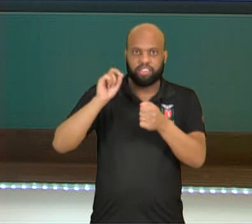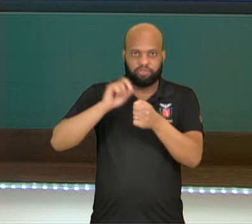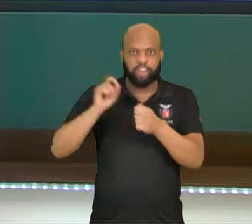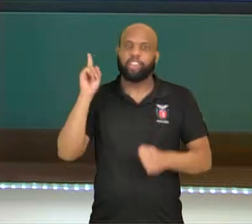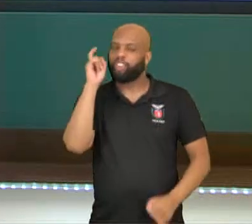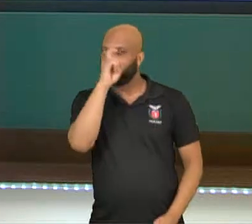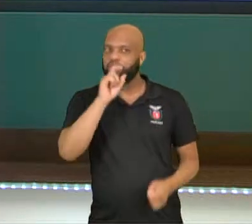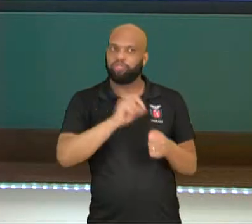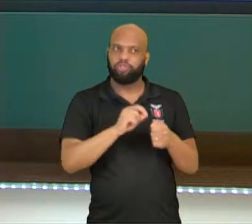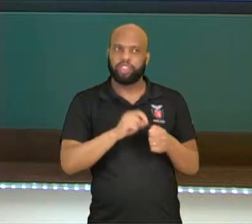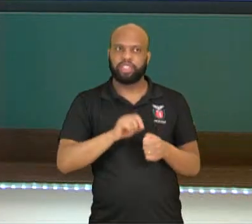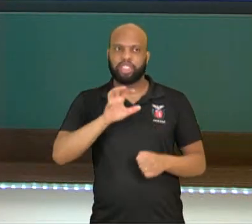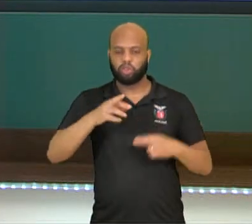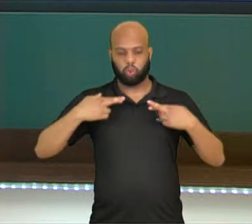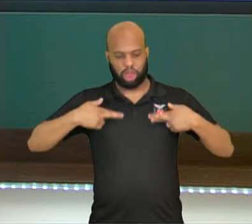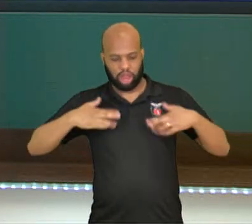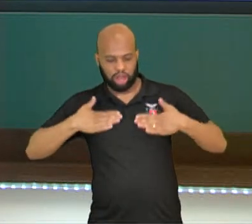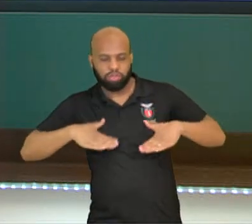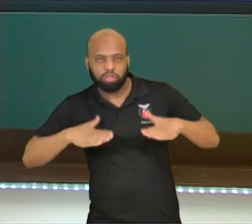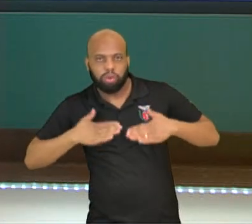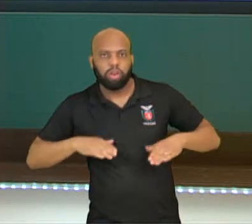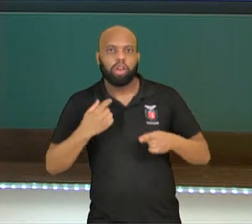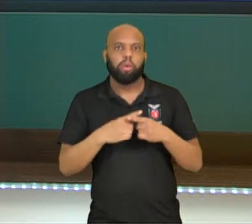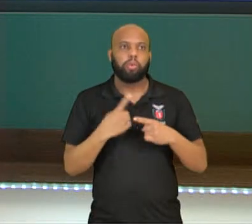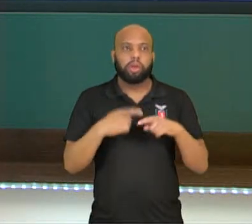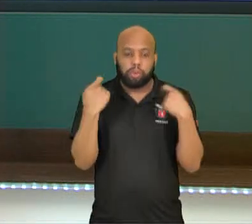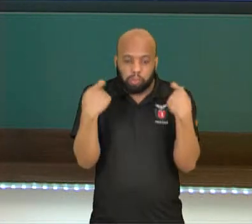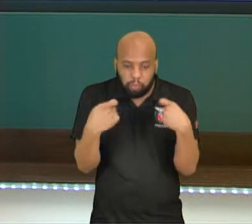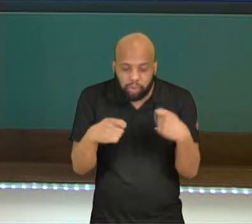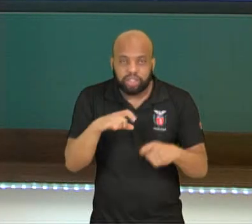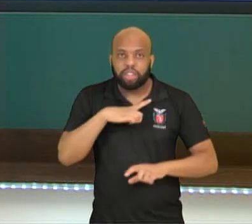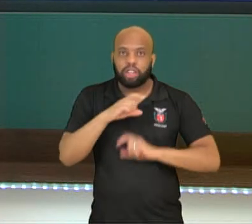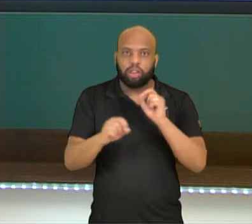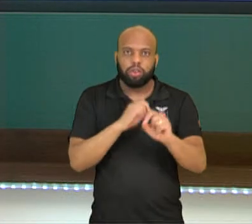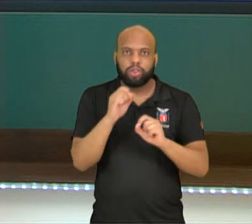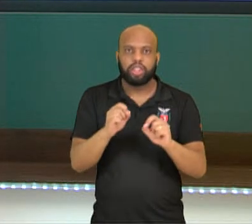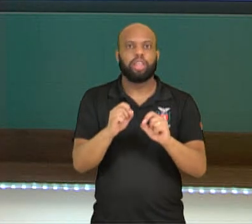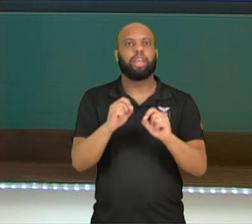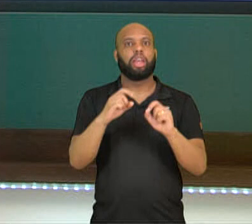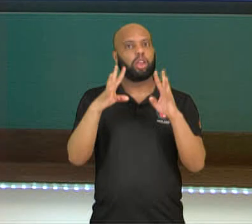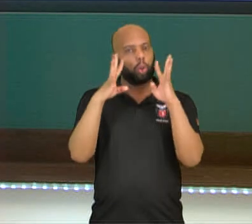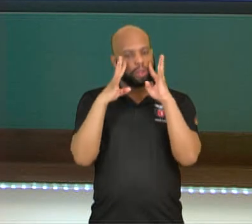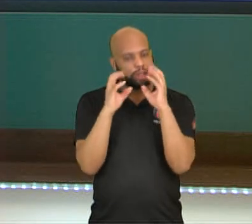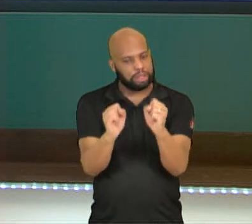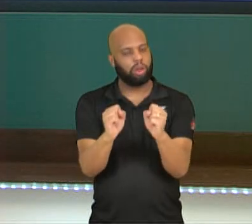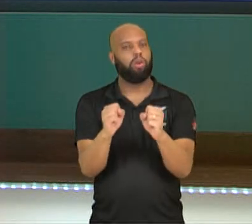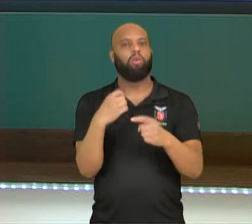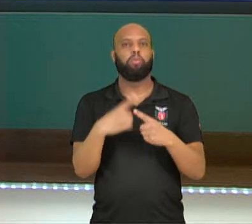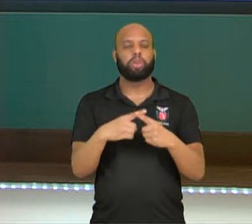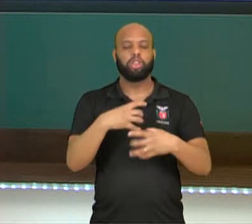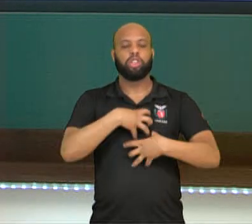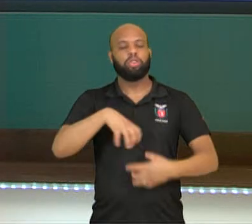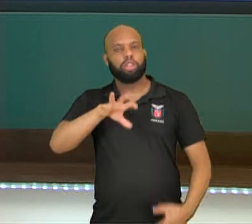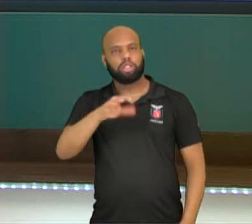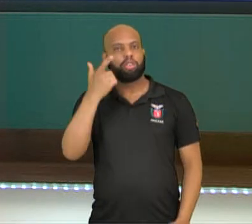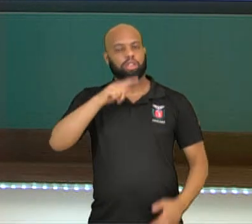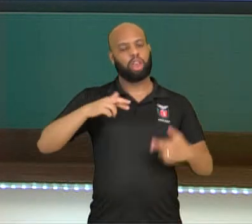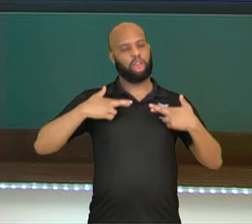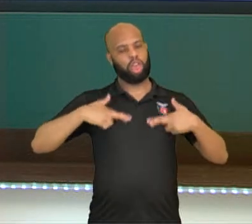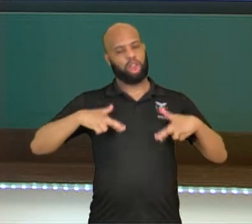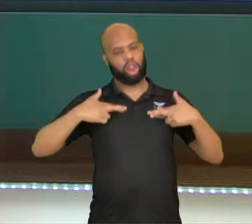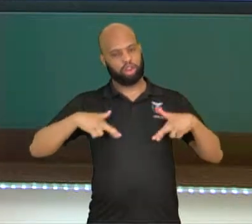realizar esses exercícios de relaxamento. Eles exigem um pouquinho mais de concentração para que vocês realmente consigam